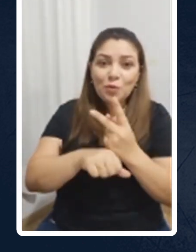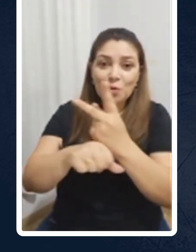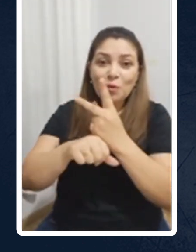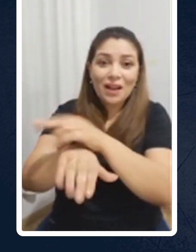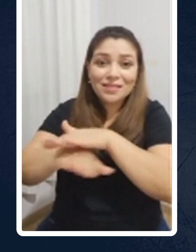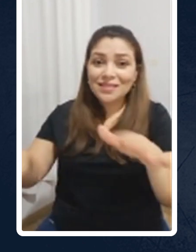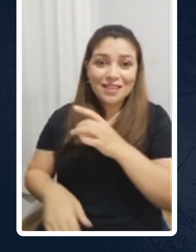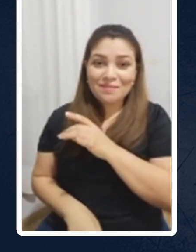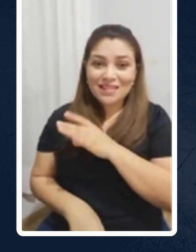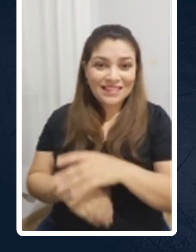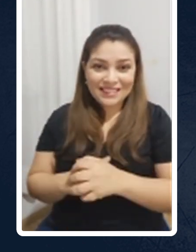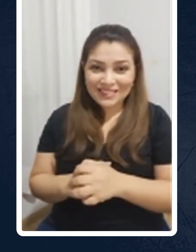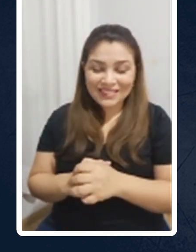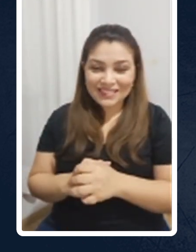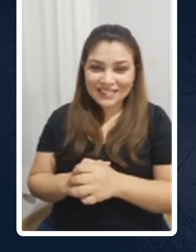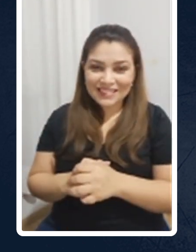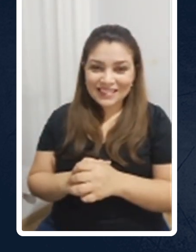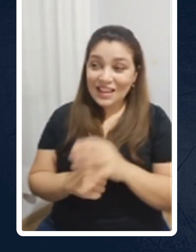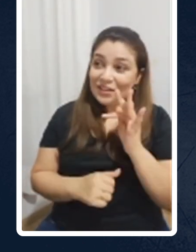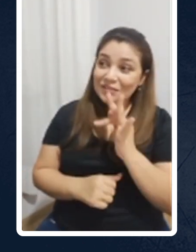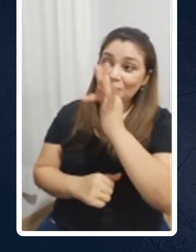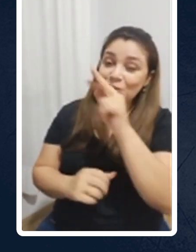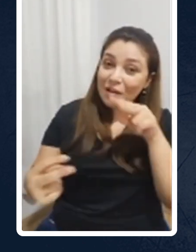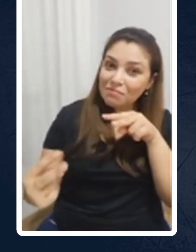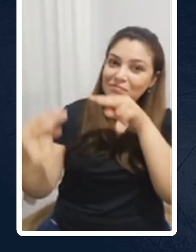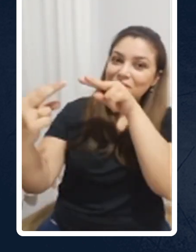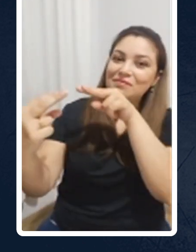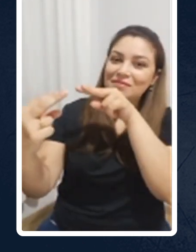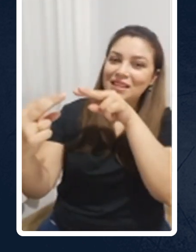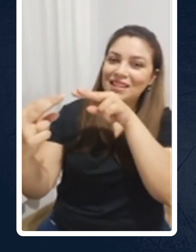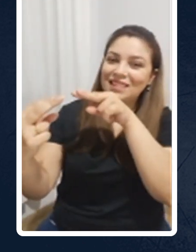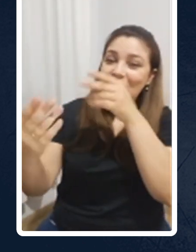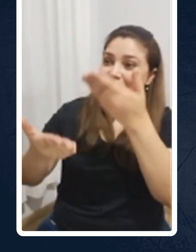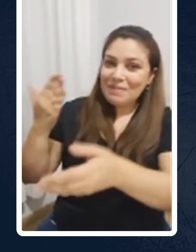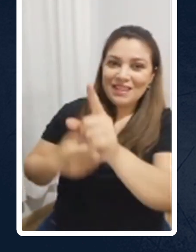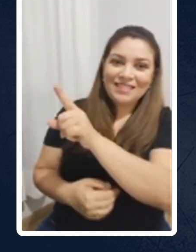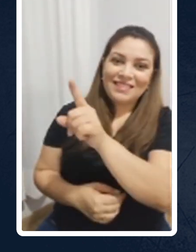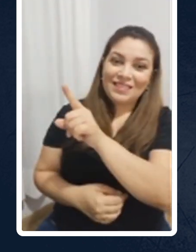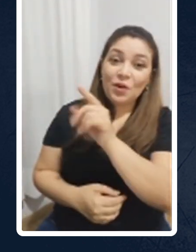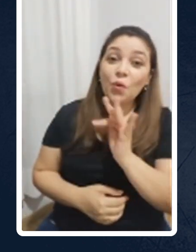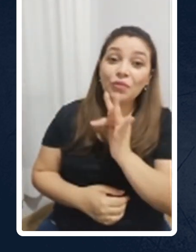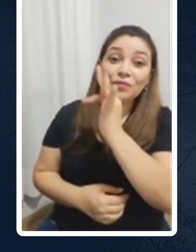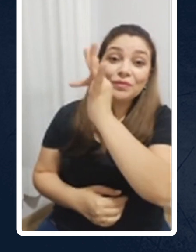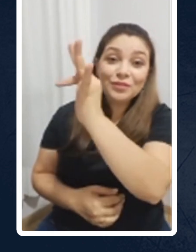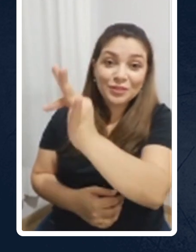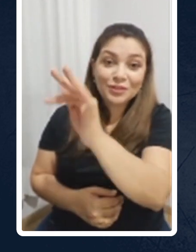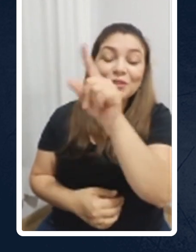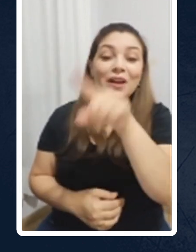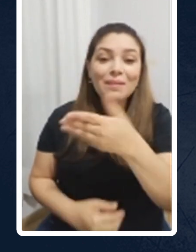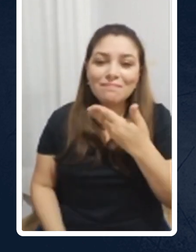Ele não vai ficar para trás. E esse futuro vai ser muito melhor do que tinha